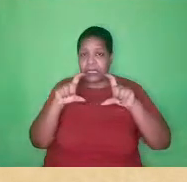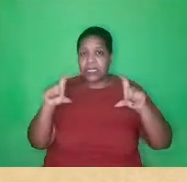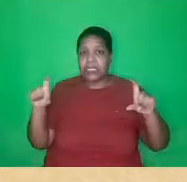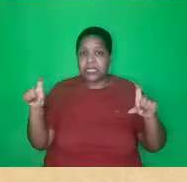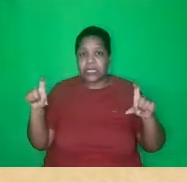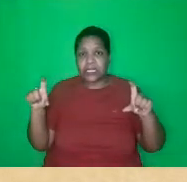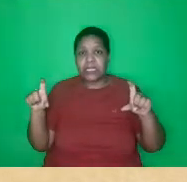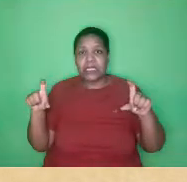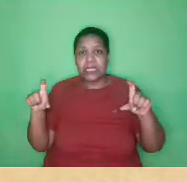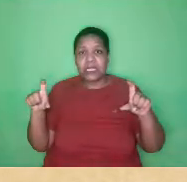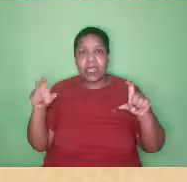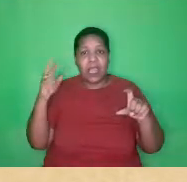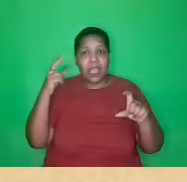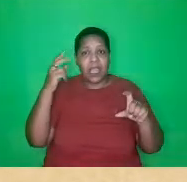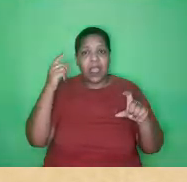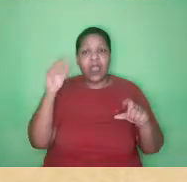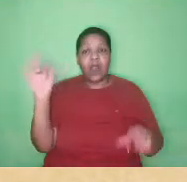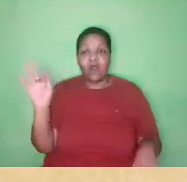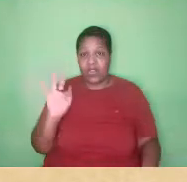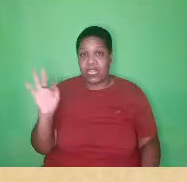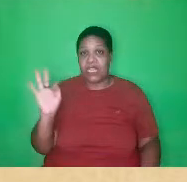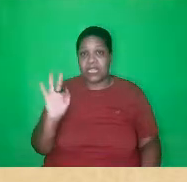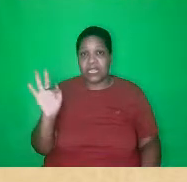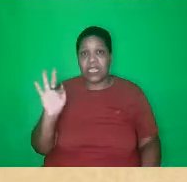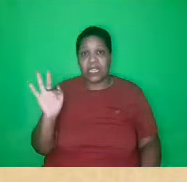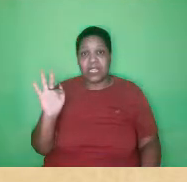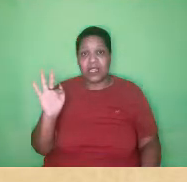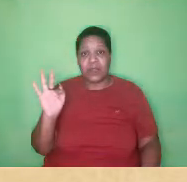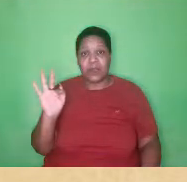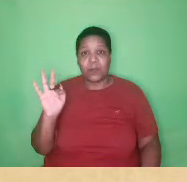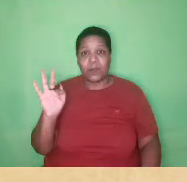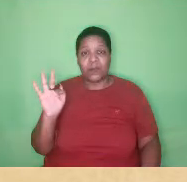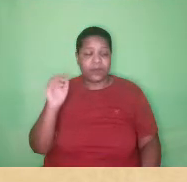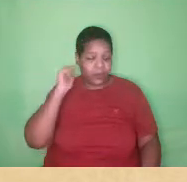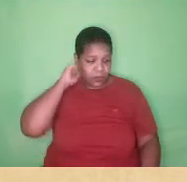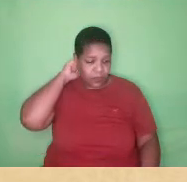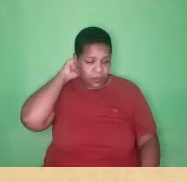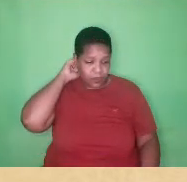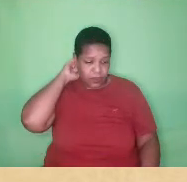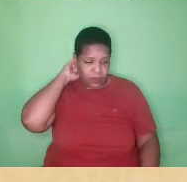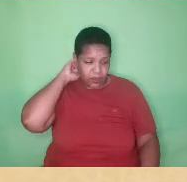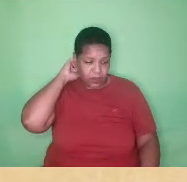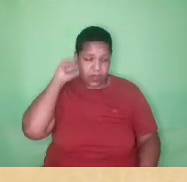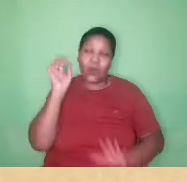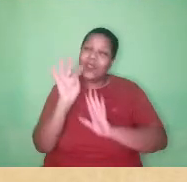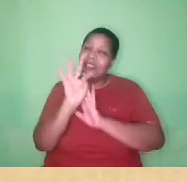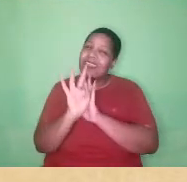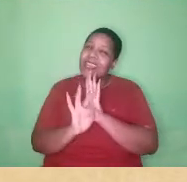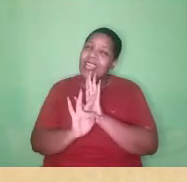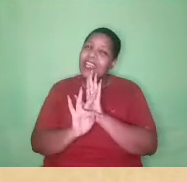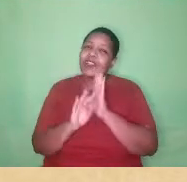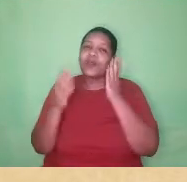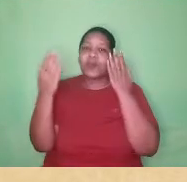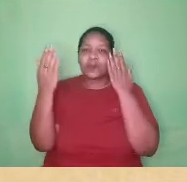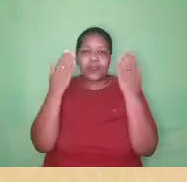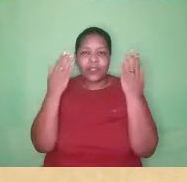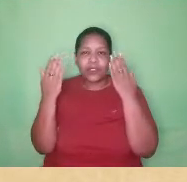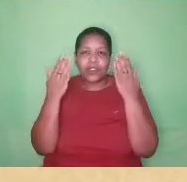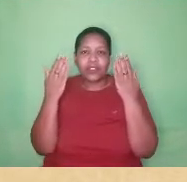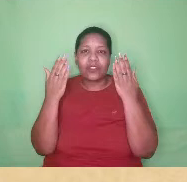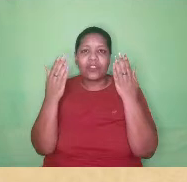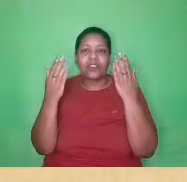intelectual francês que atua no Brasil. Muita força. Aliás, tem texto sobre psicologia, sobre psiquiatria,